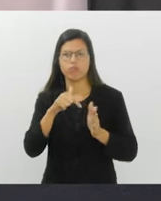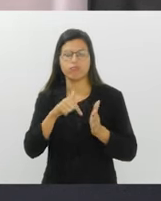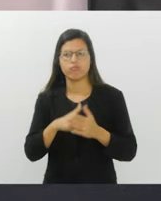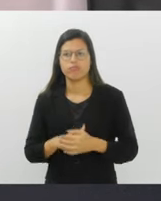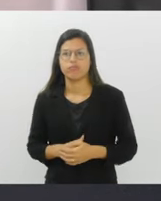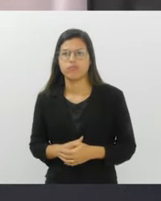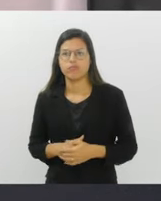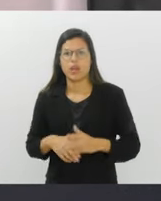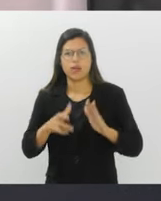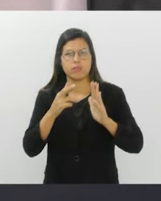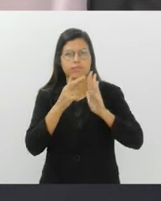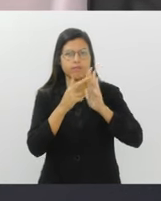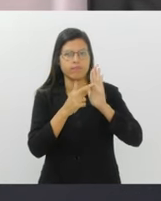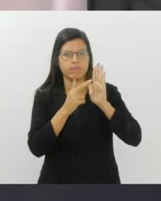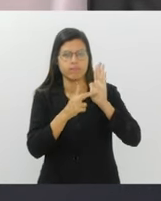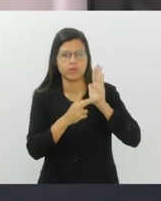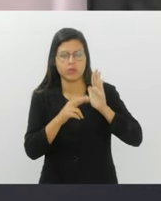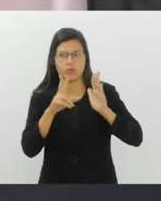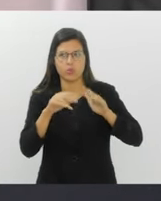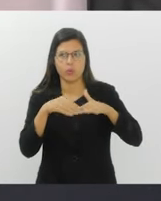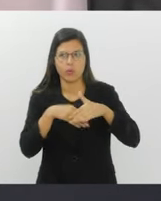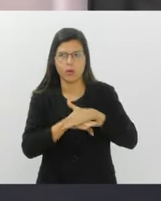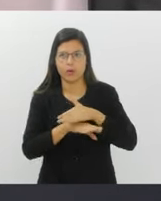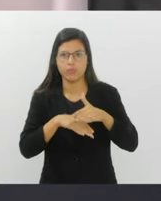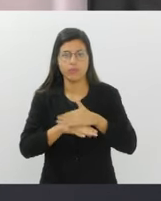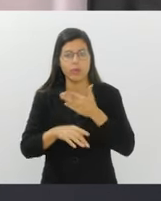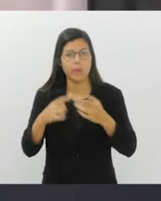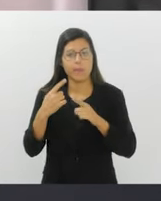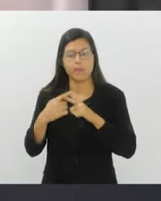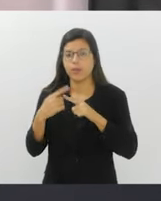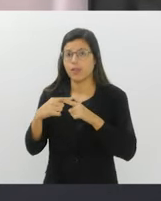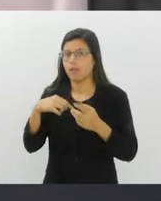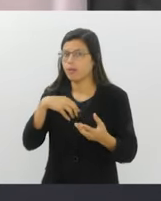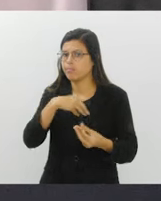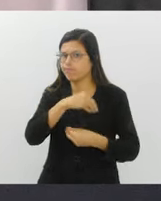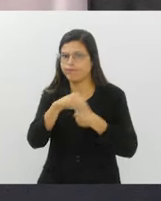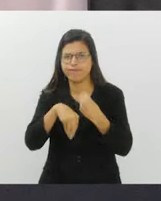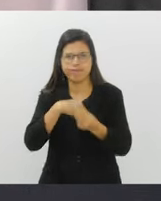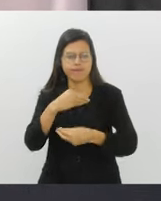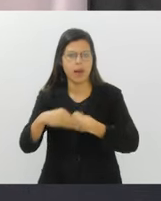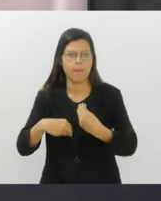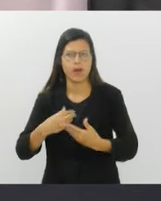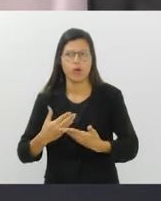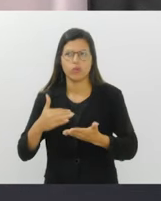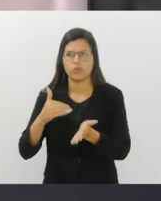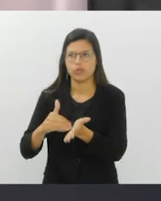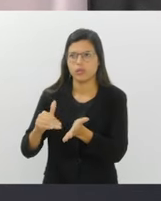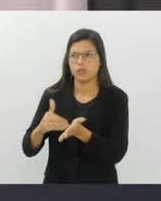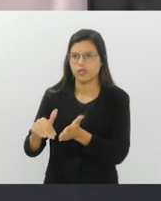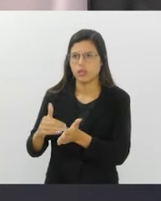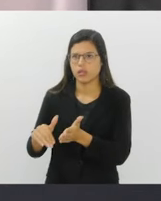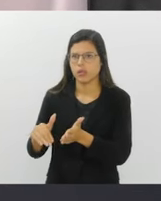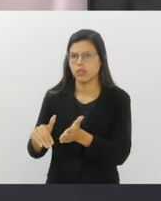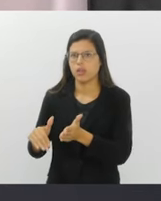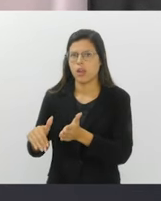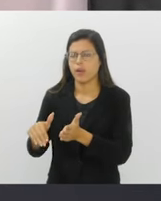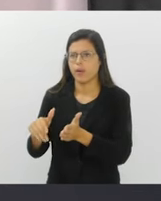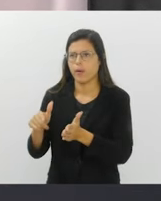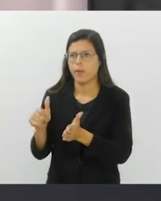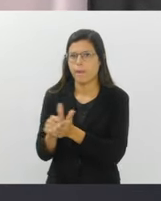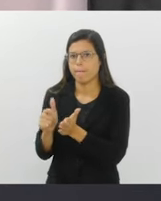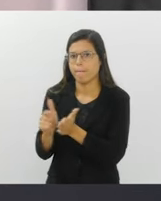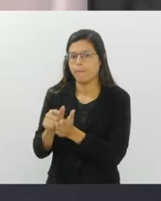normatizando a questão do fundo, porque, deputado Renan, estava uma zona, uma bagunça. O secretário mandava qualquer papel de pão